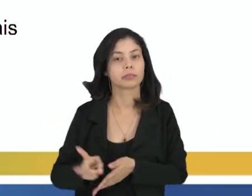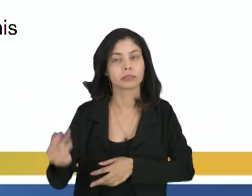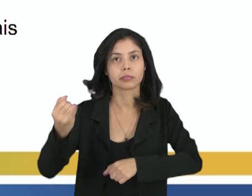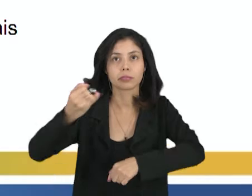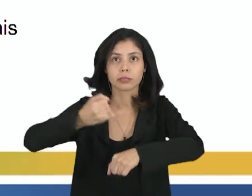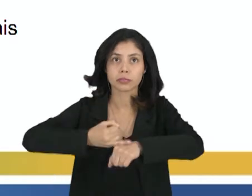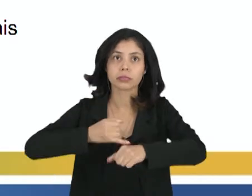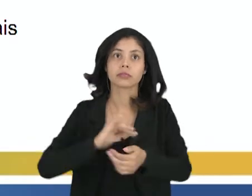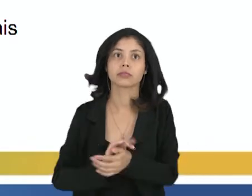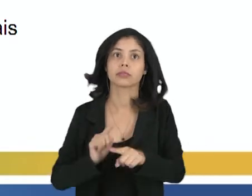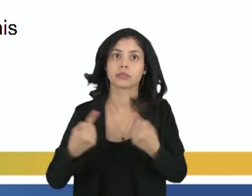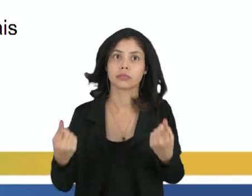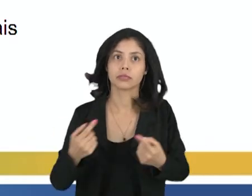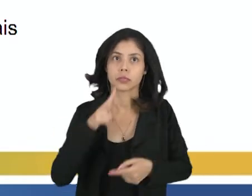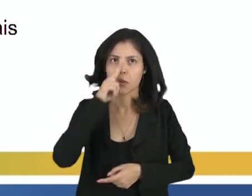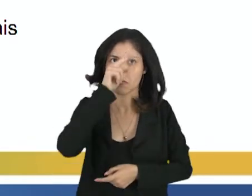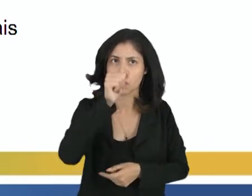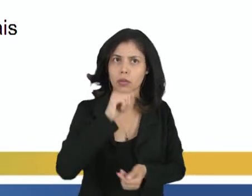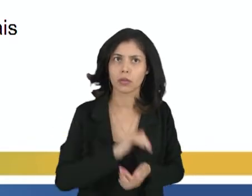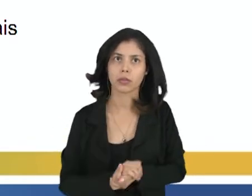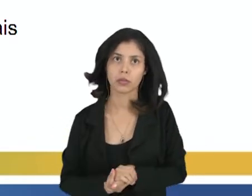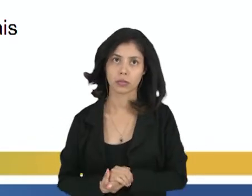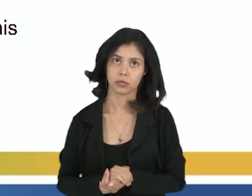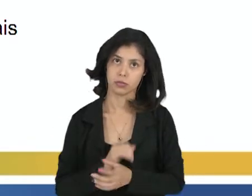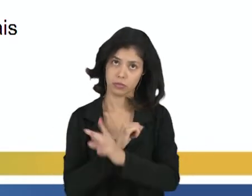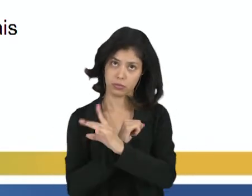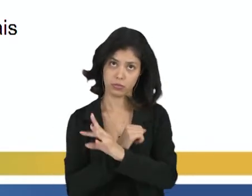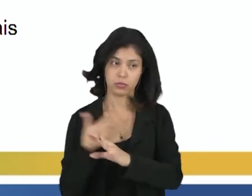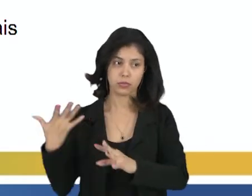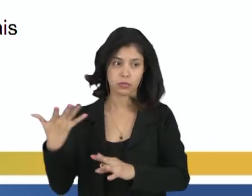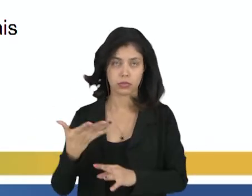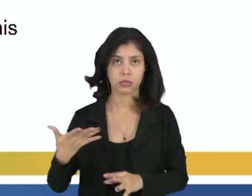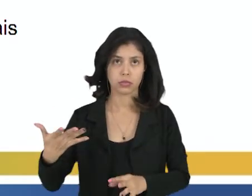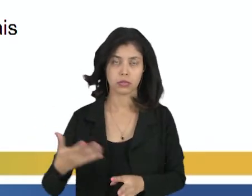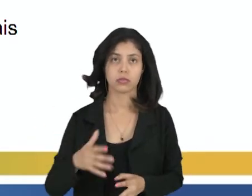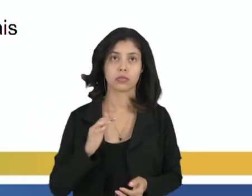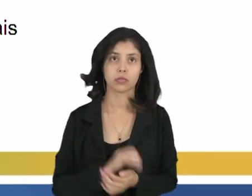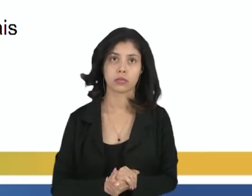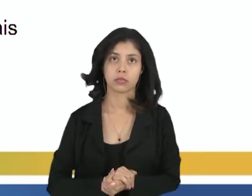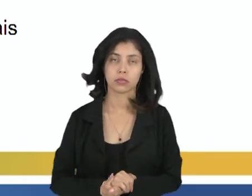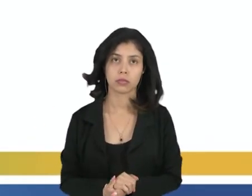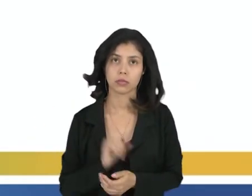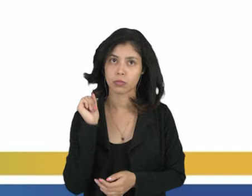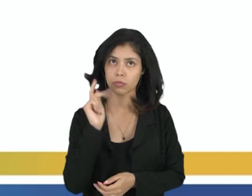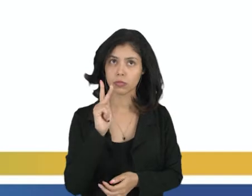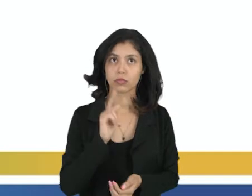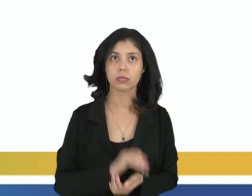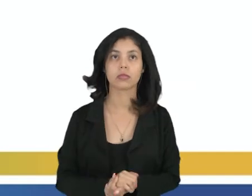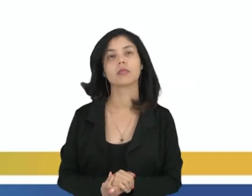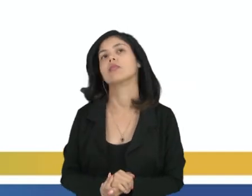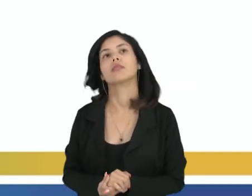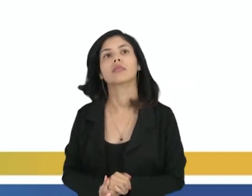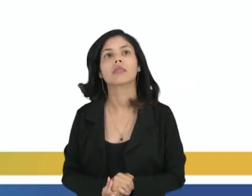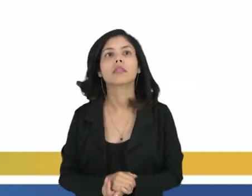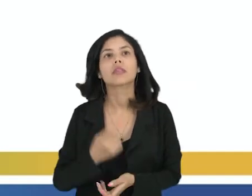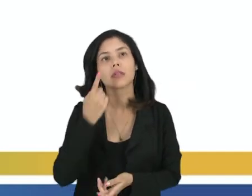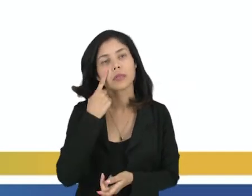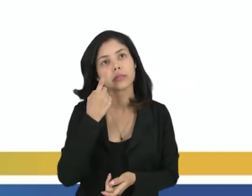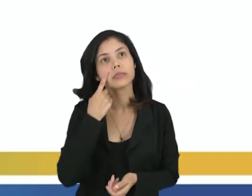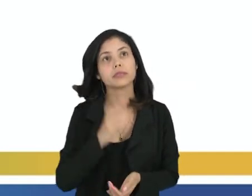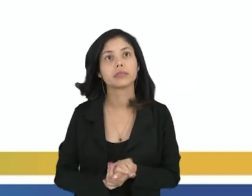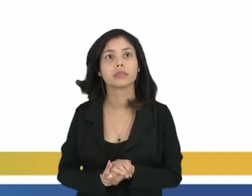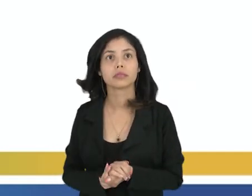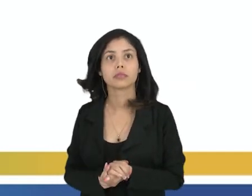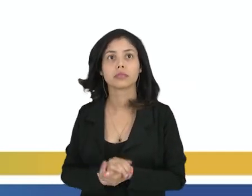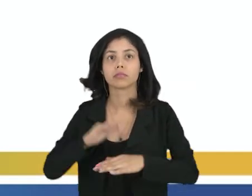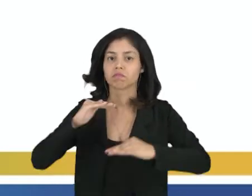constantes de ionização, mais fortes serão os ácidos ou as bases, ok? Então, nós vamos ver aqui